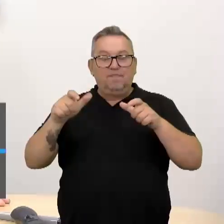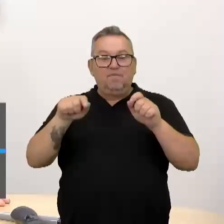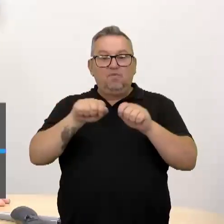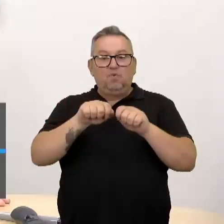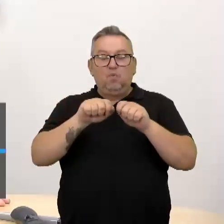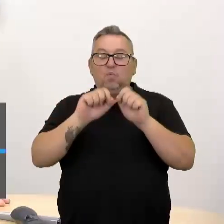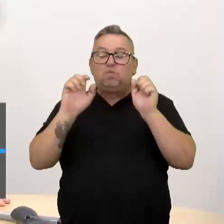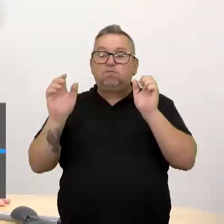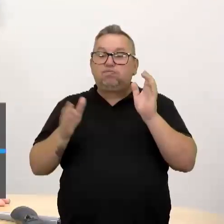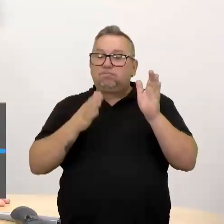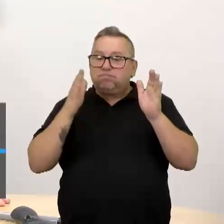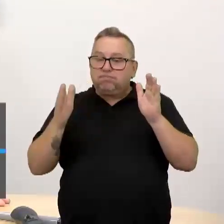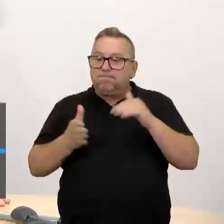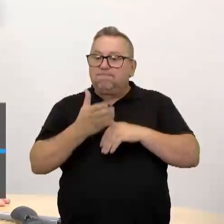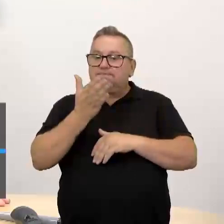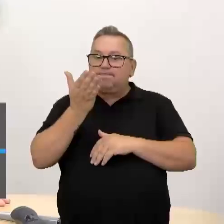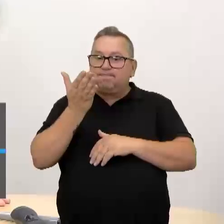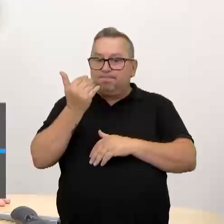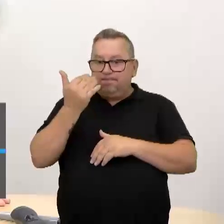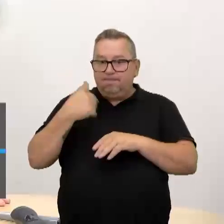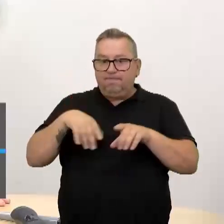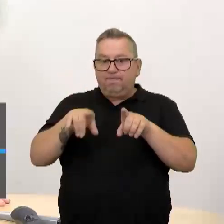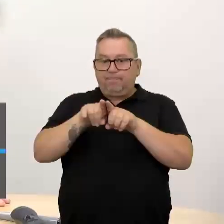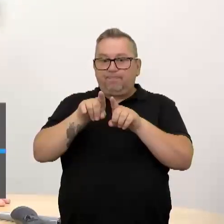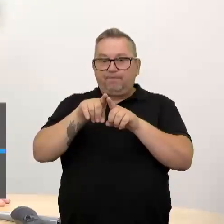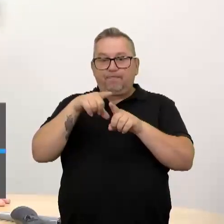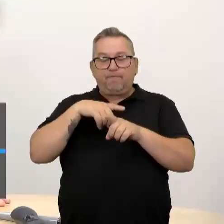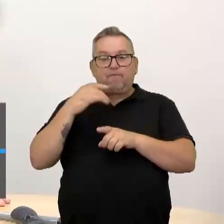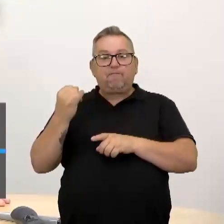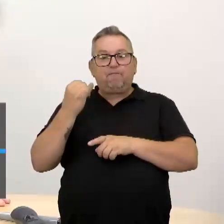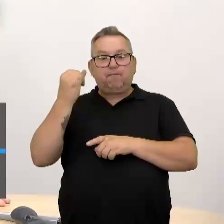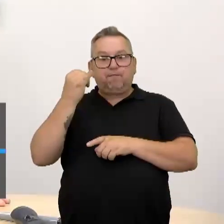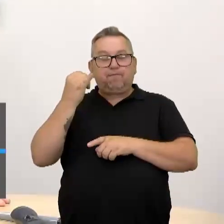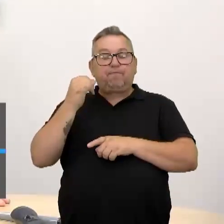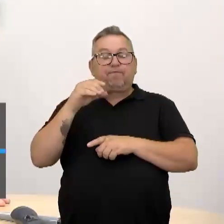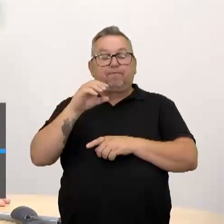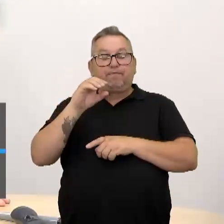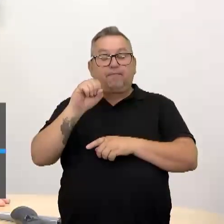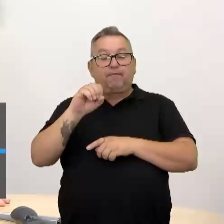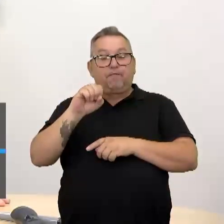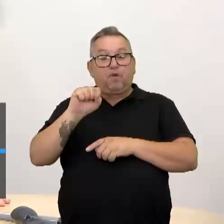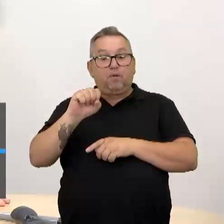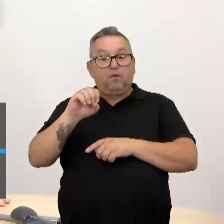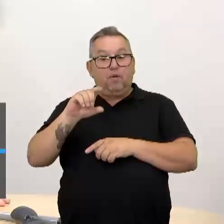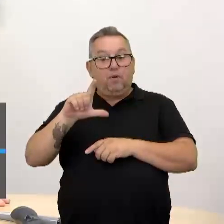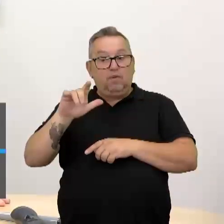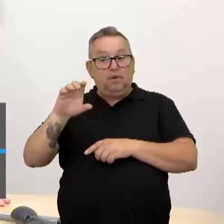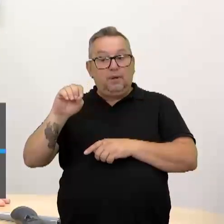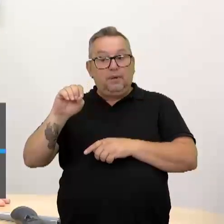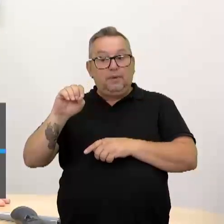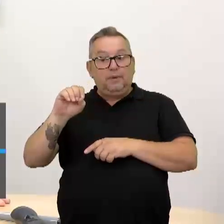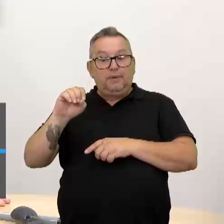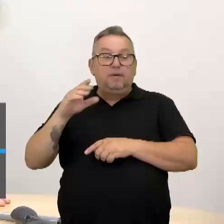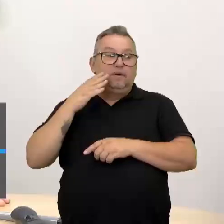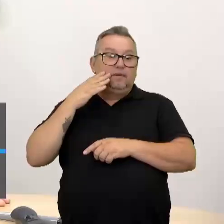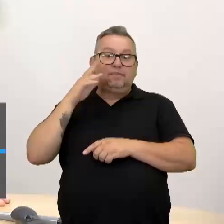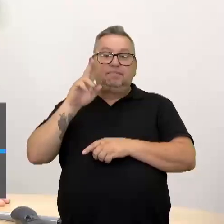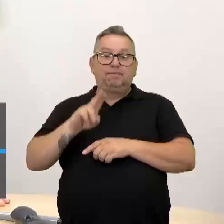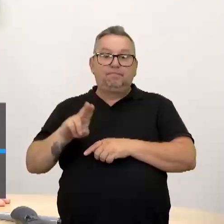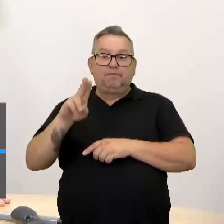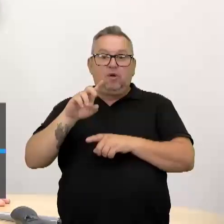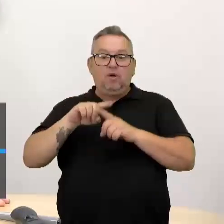aí de alimentos, né, tem que também dar uma importância aí para o solo, né, e cada vez mais saber utilizar.